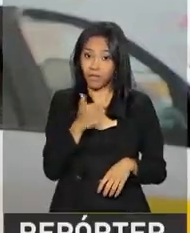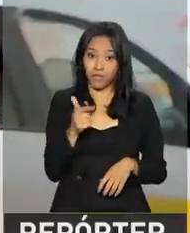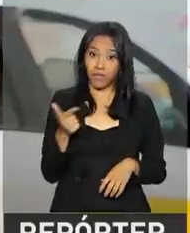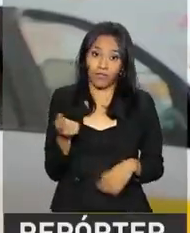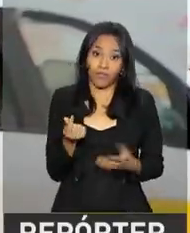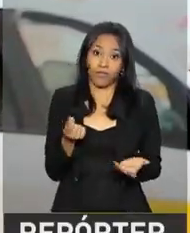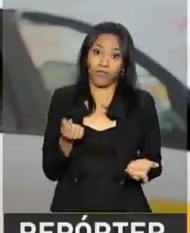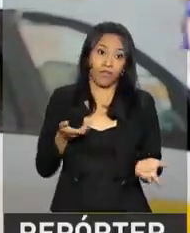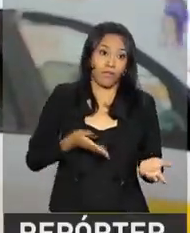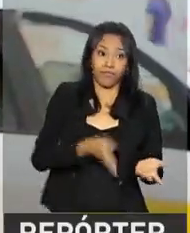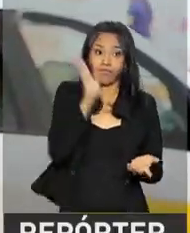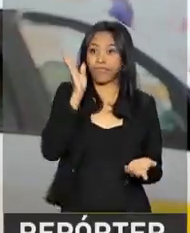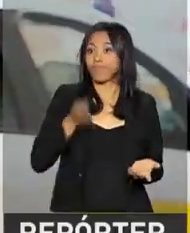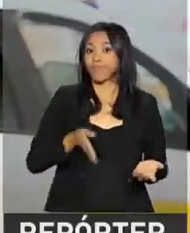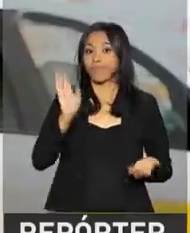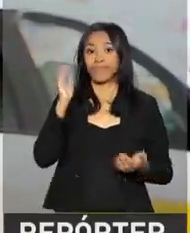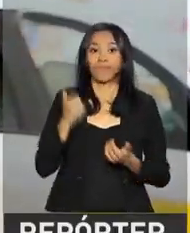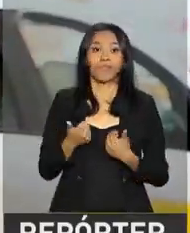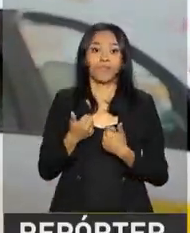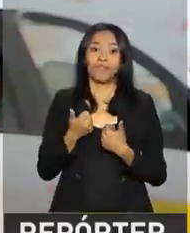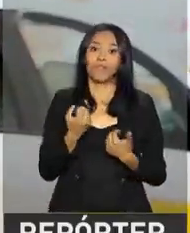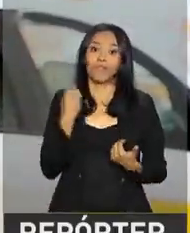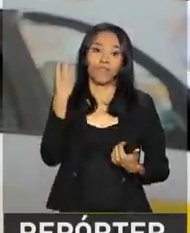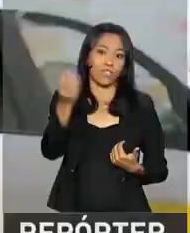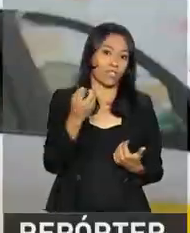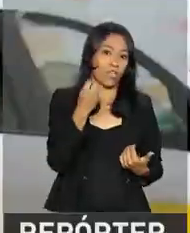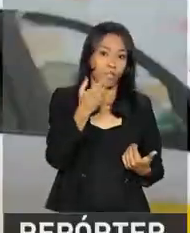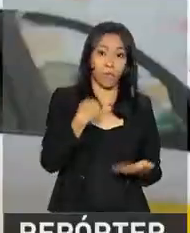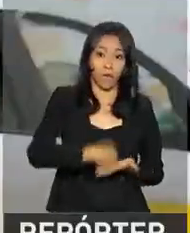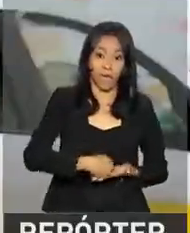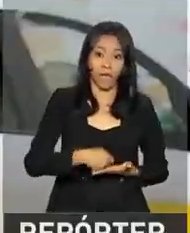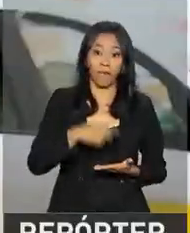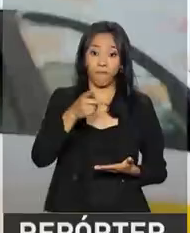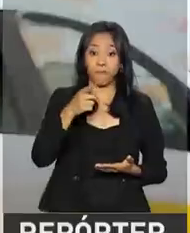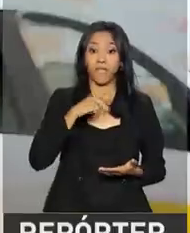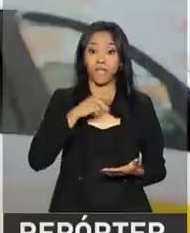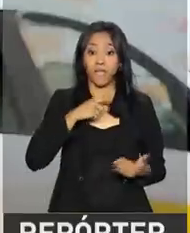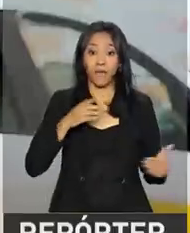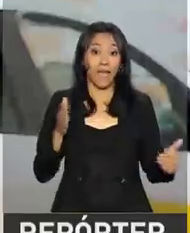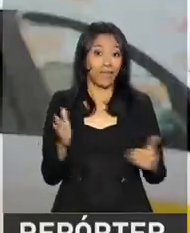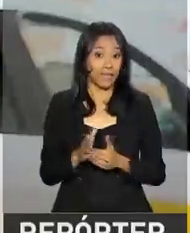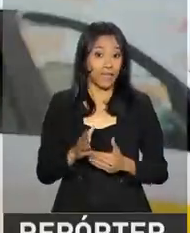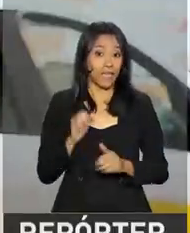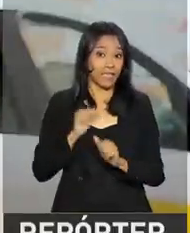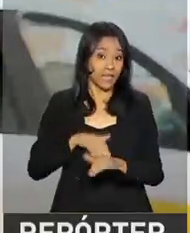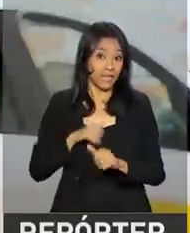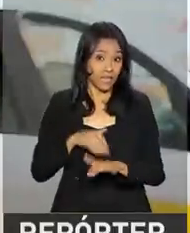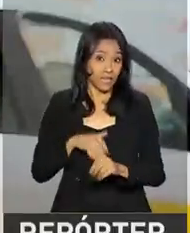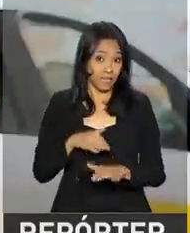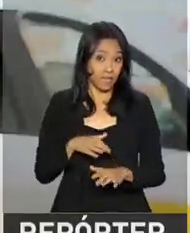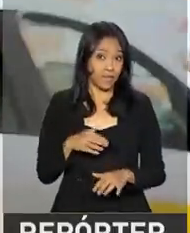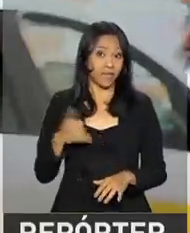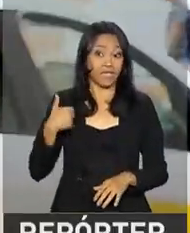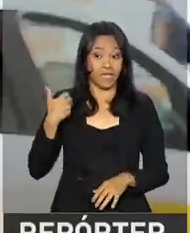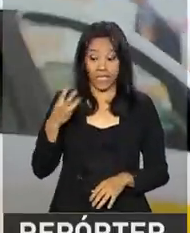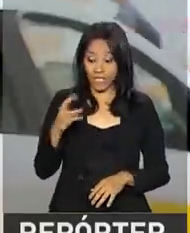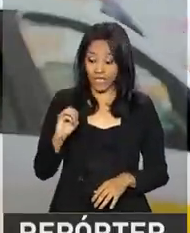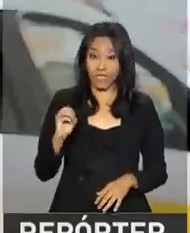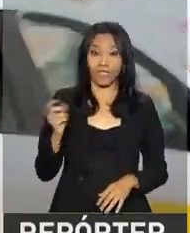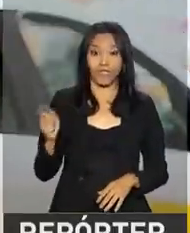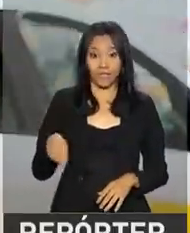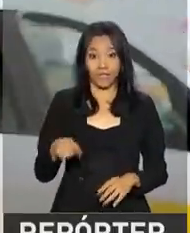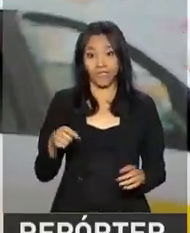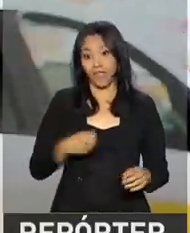né favoráveis prata disponibilizando dinheiro para poder pagar ainda tem até setembro antes de completar 30 anos para poder fazer uma viagem